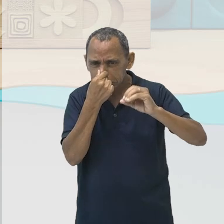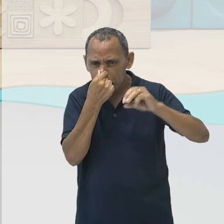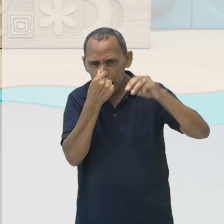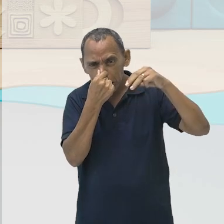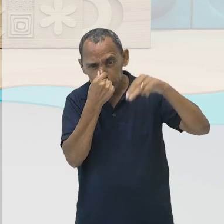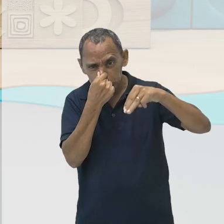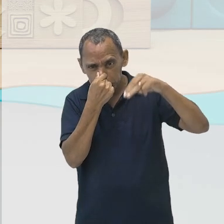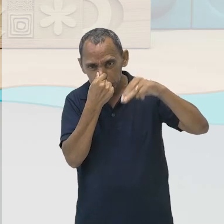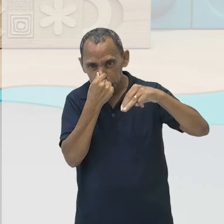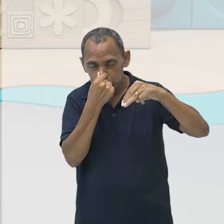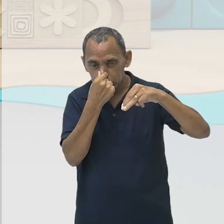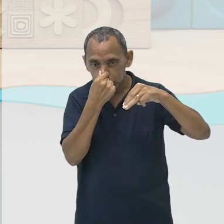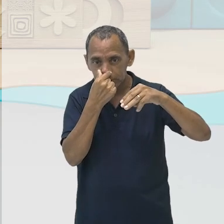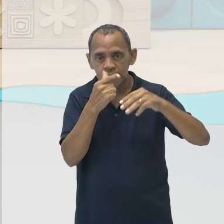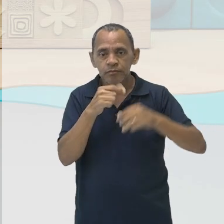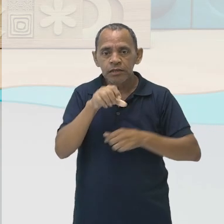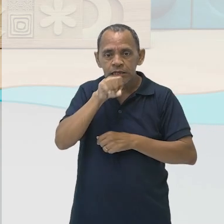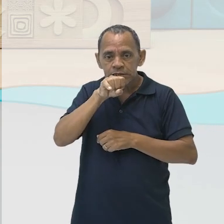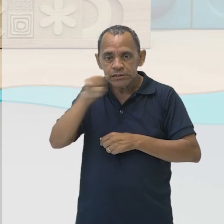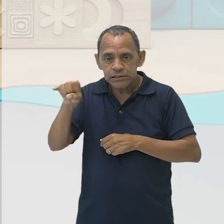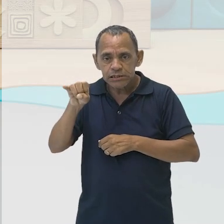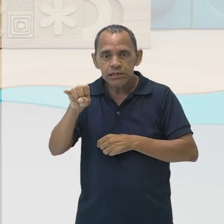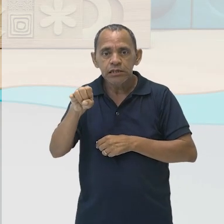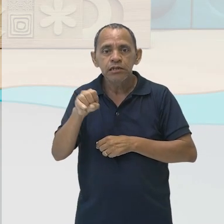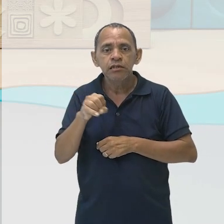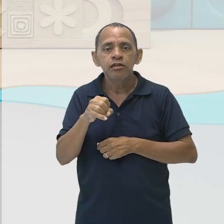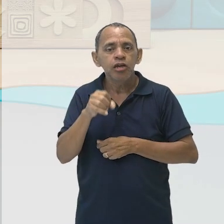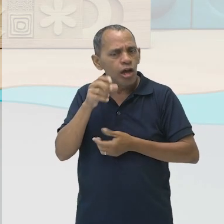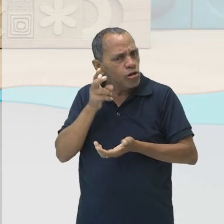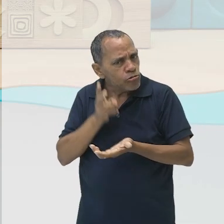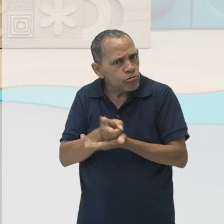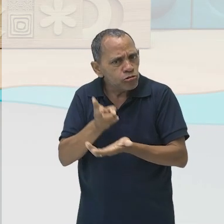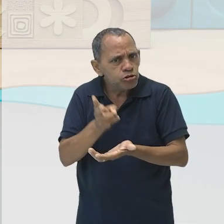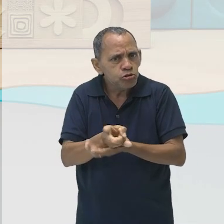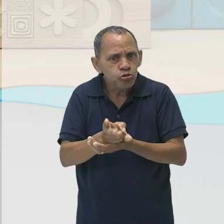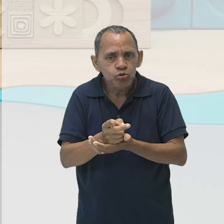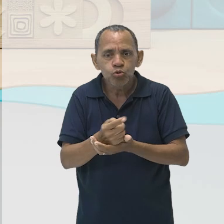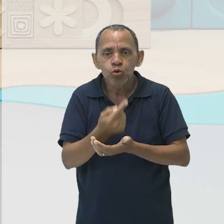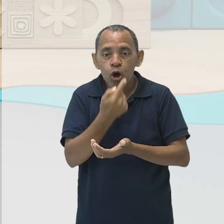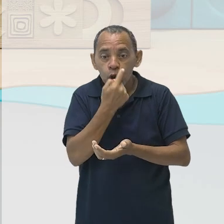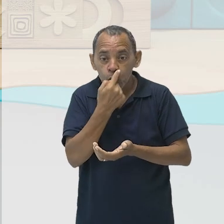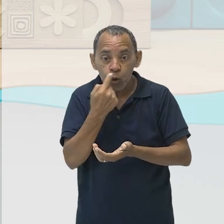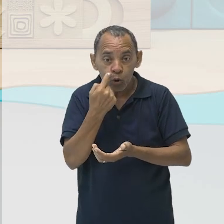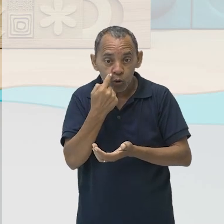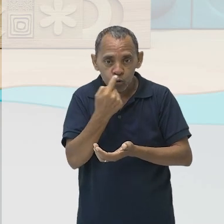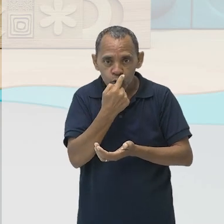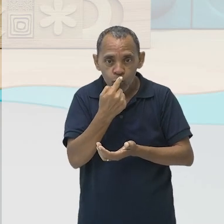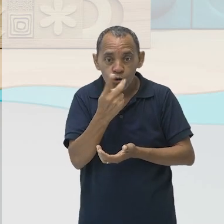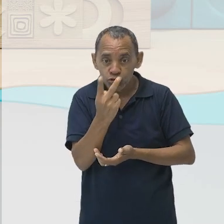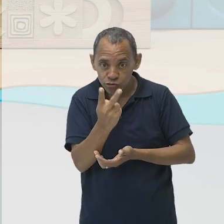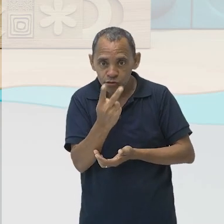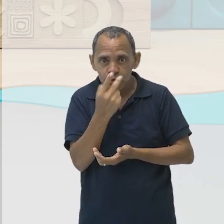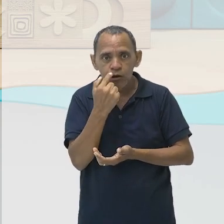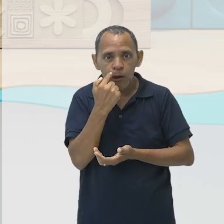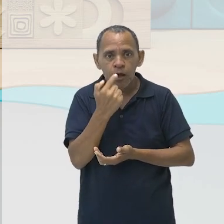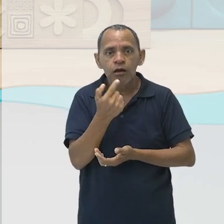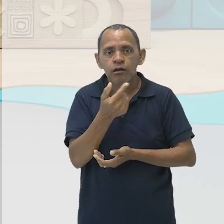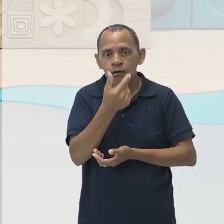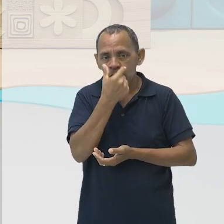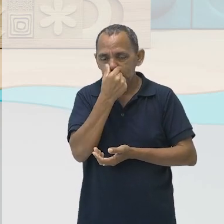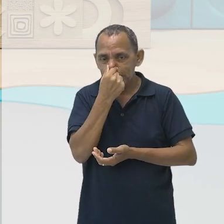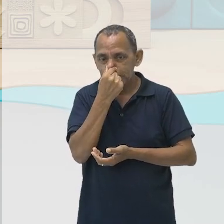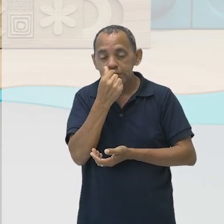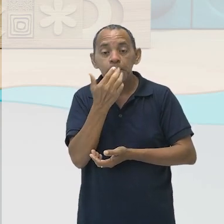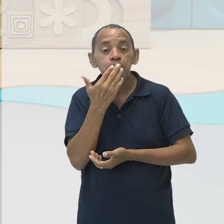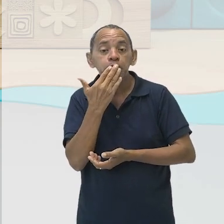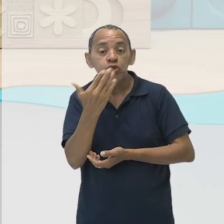Caso esse sangramento esteja acontecendo nas duas narinas, né, você vai pedir para a vítima